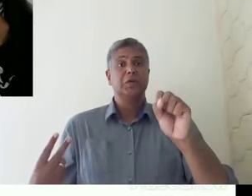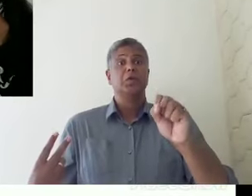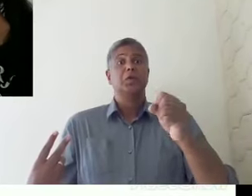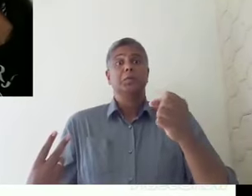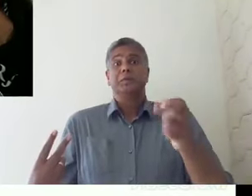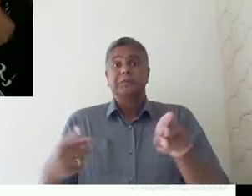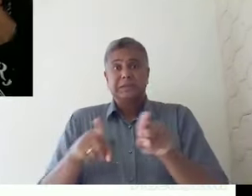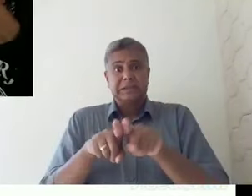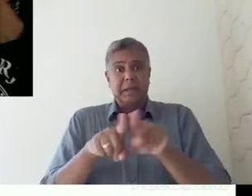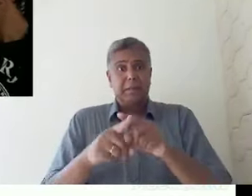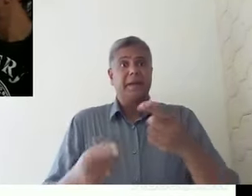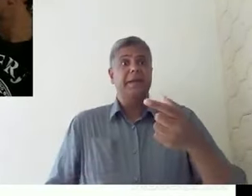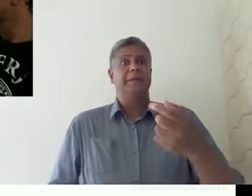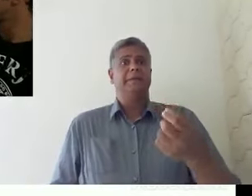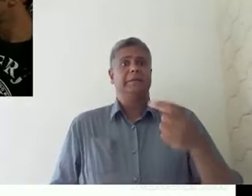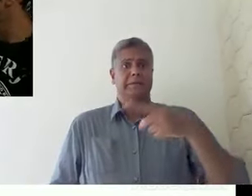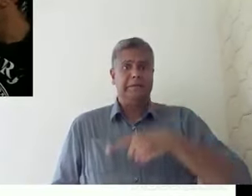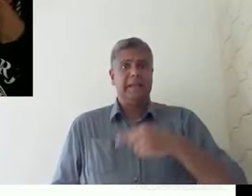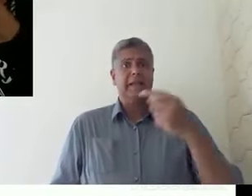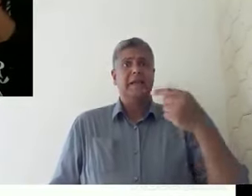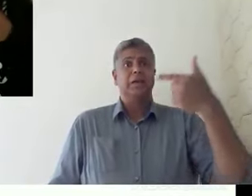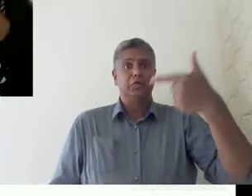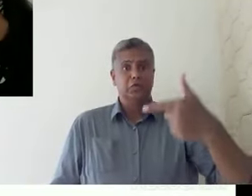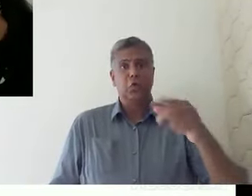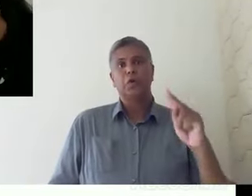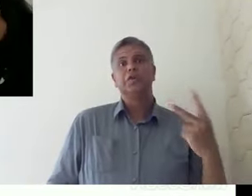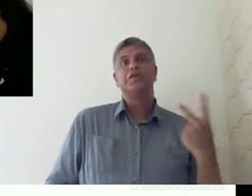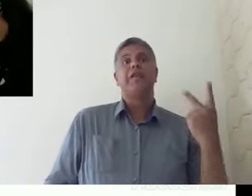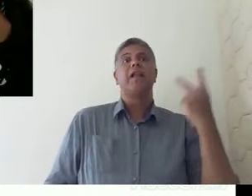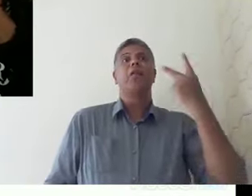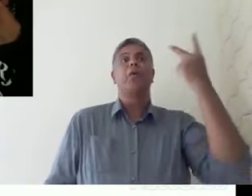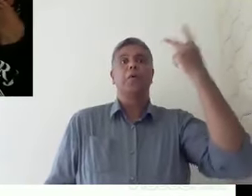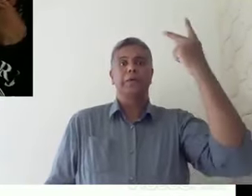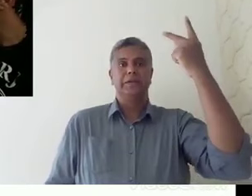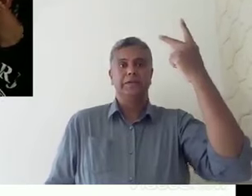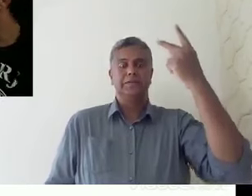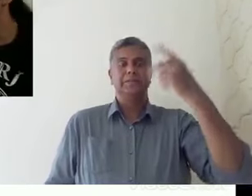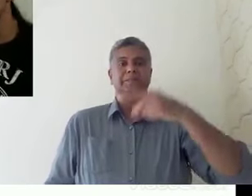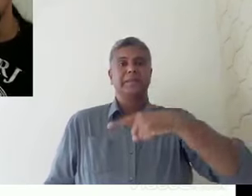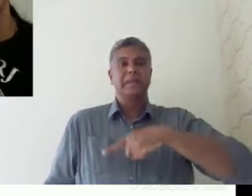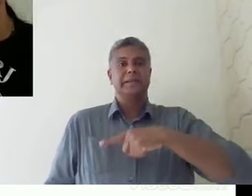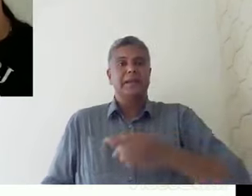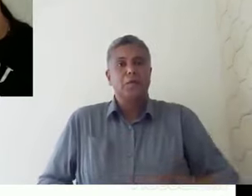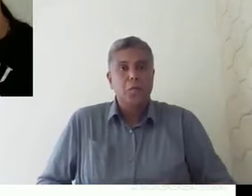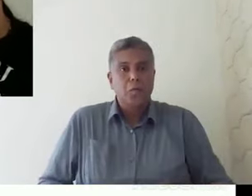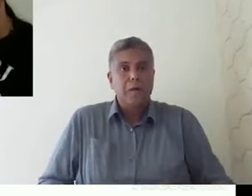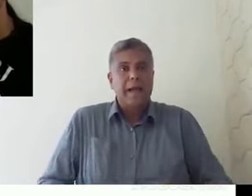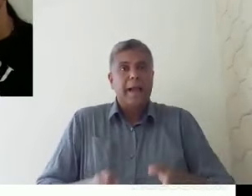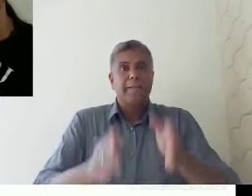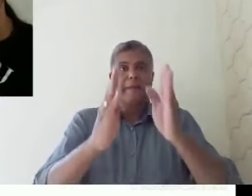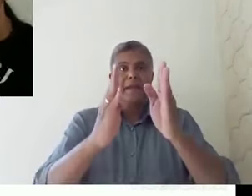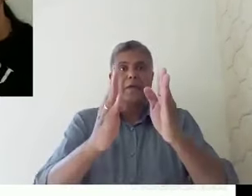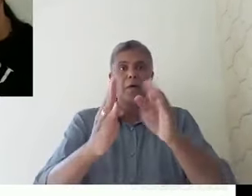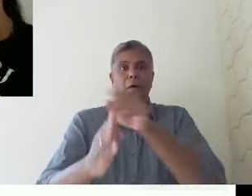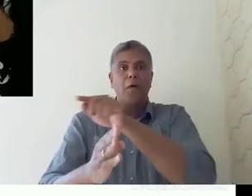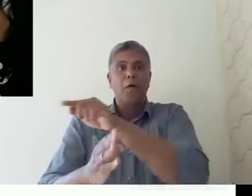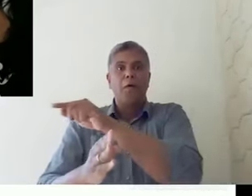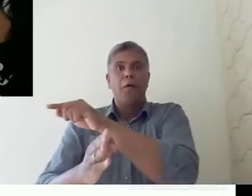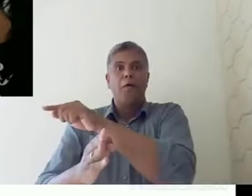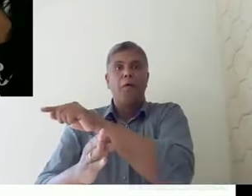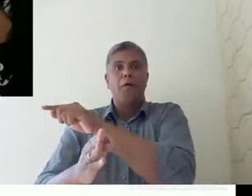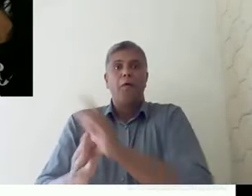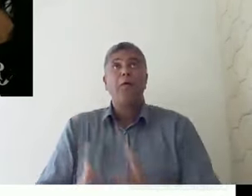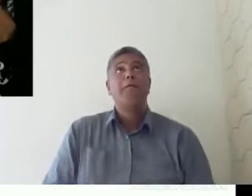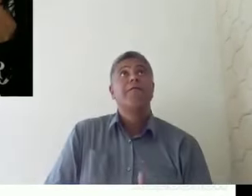valores aqui. Qual é a direção dele? Direção é o caminho, ele está no caminho